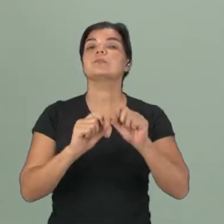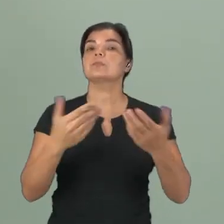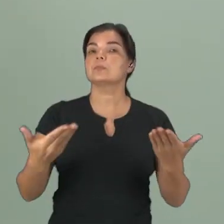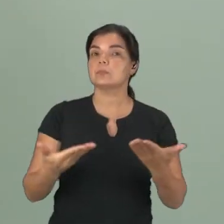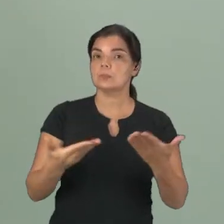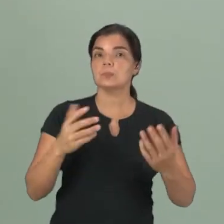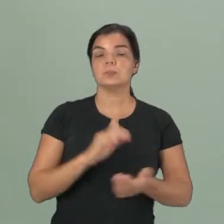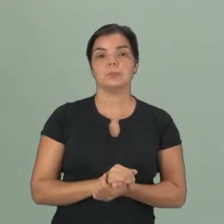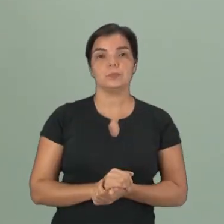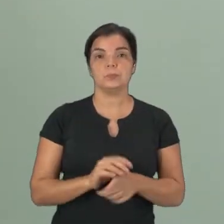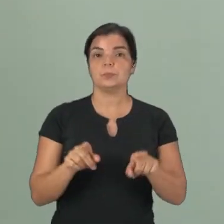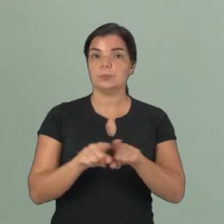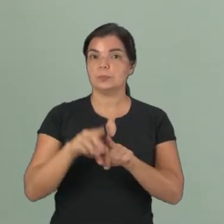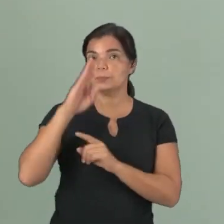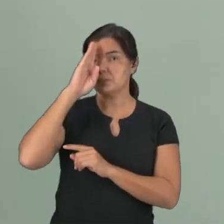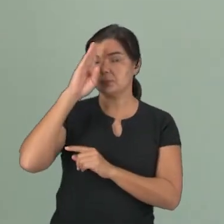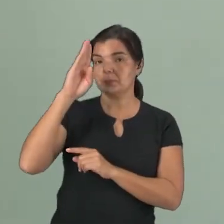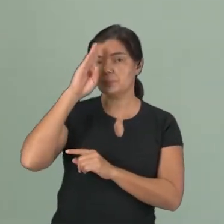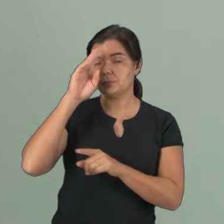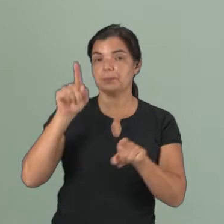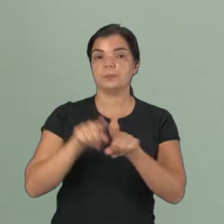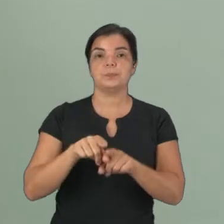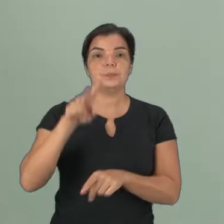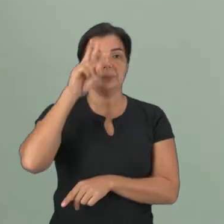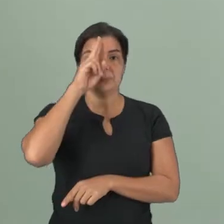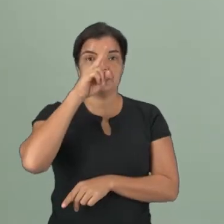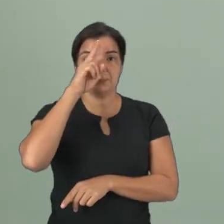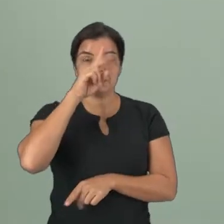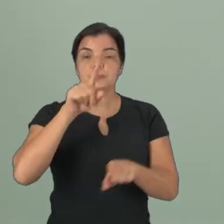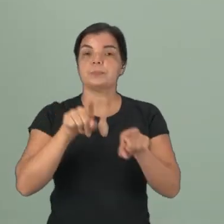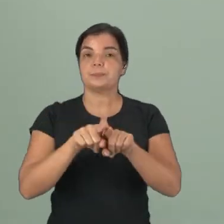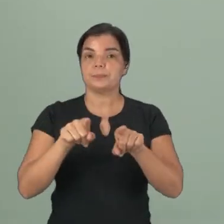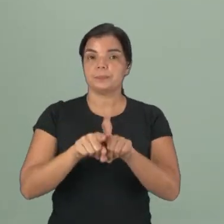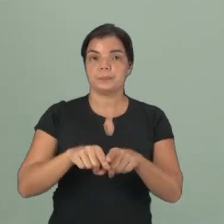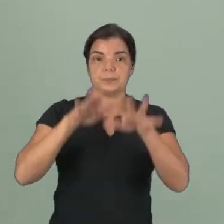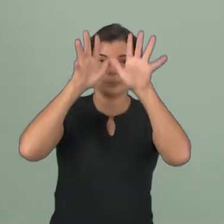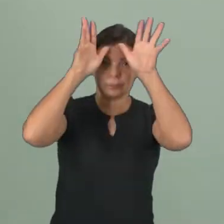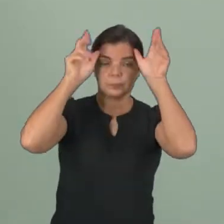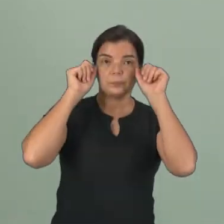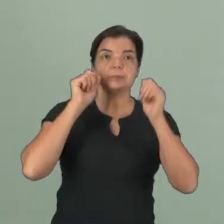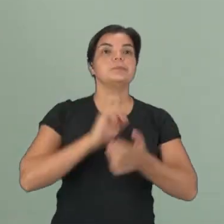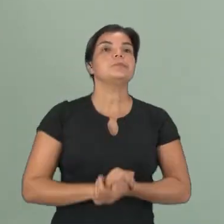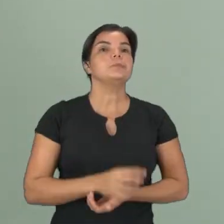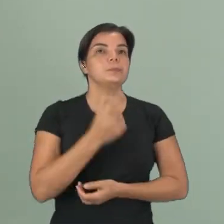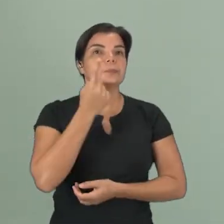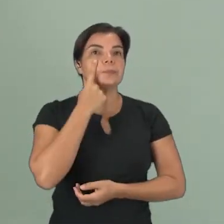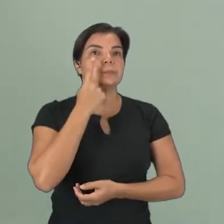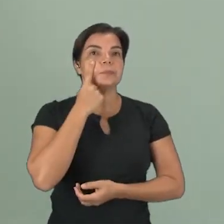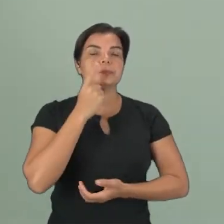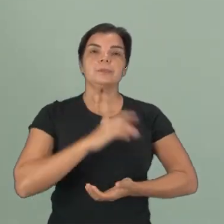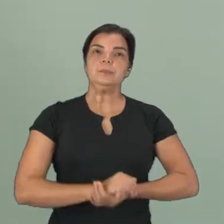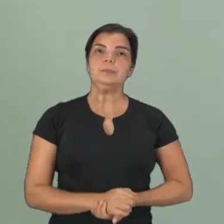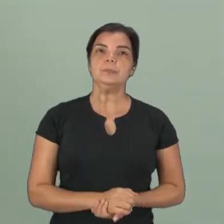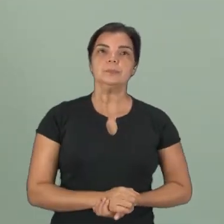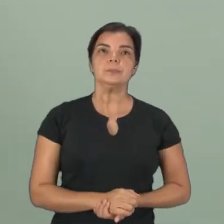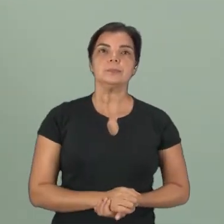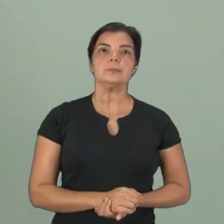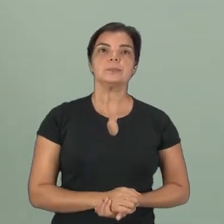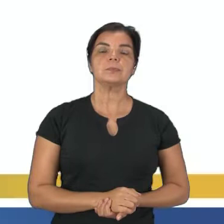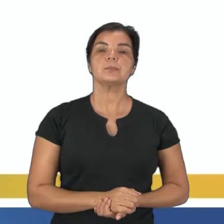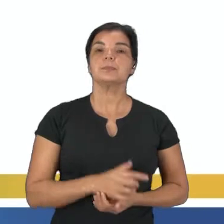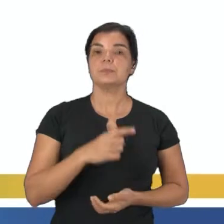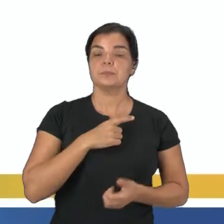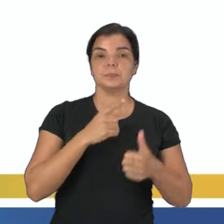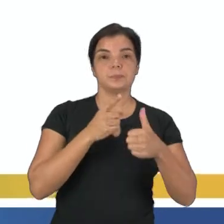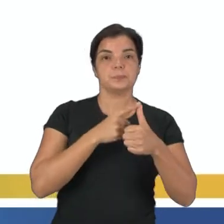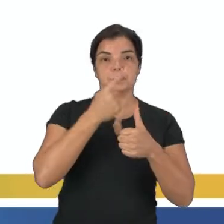está dividida principalmente a história do nosso Acre, certo? Então vamos lá, observem aí. A gente tem aí,